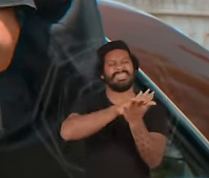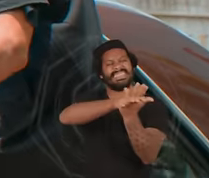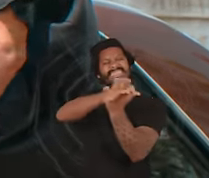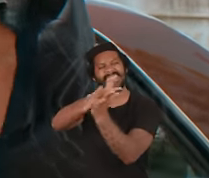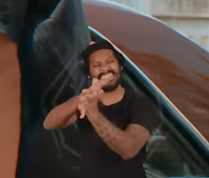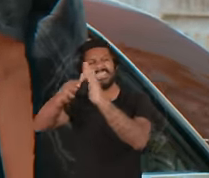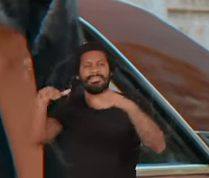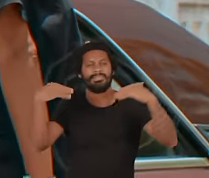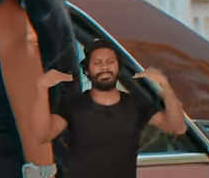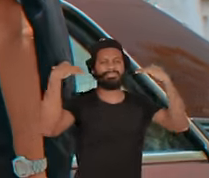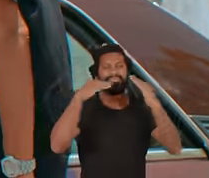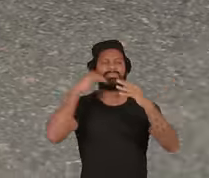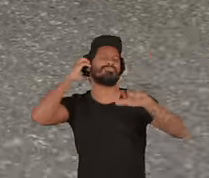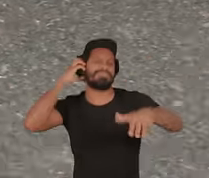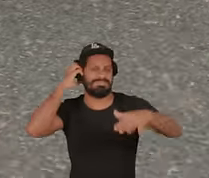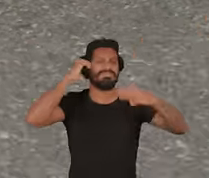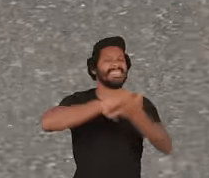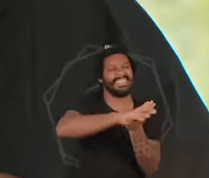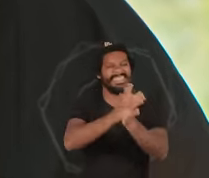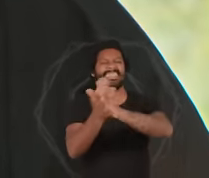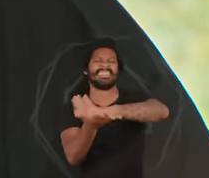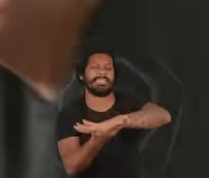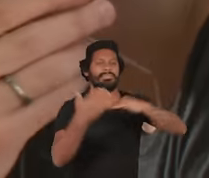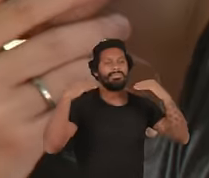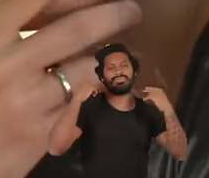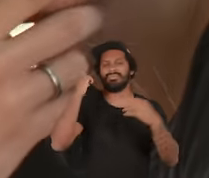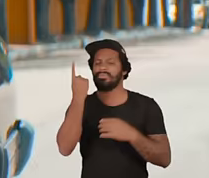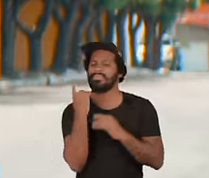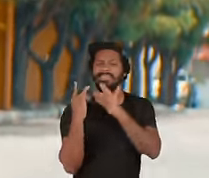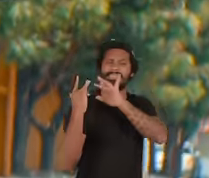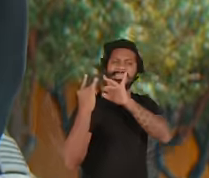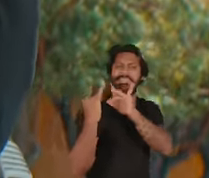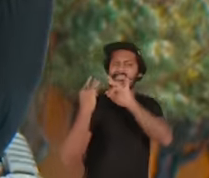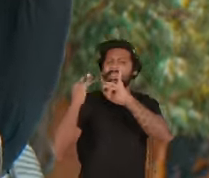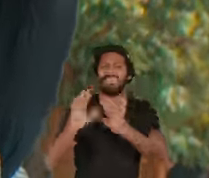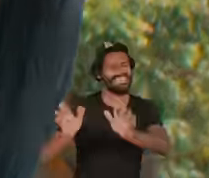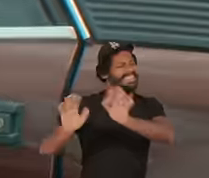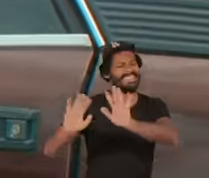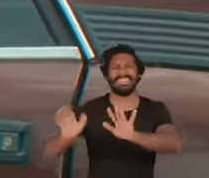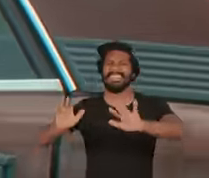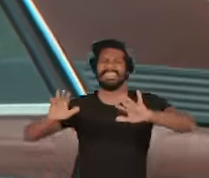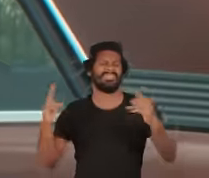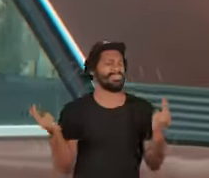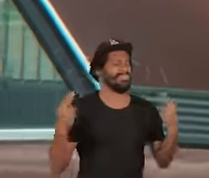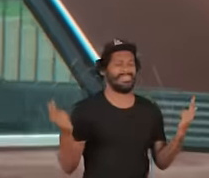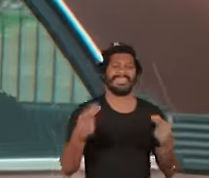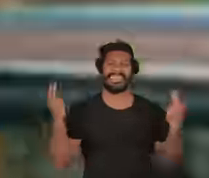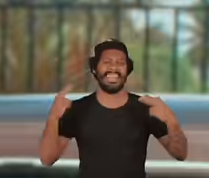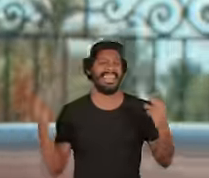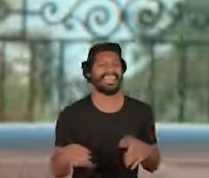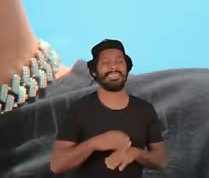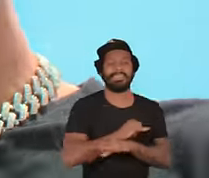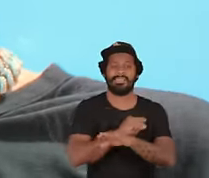Sou conhecido como que os beats já exterminam. Essa grupo quer ser minha mina. Não vai dar, eu não